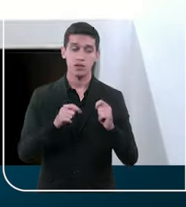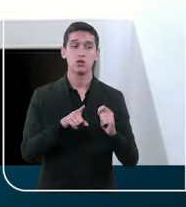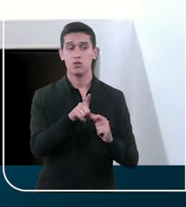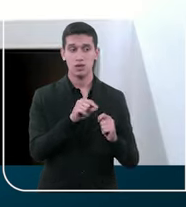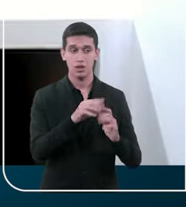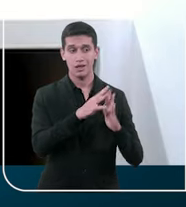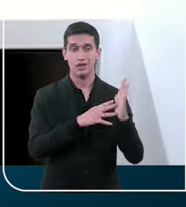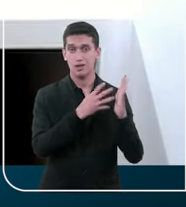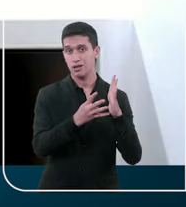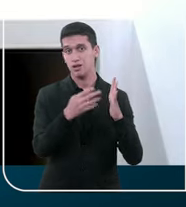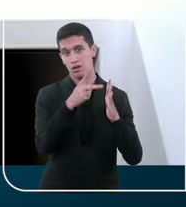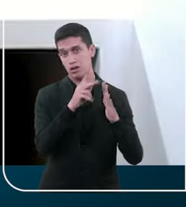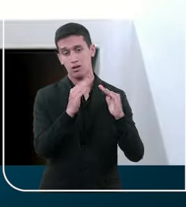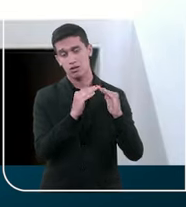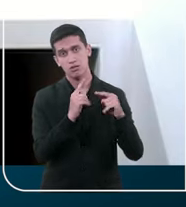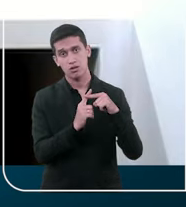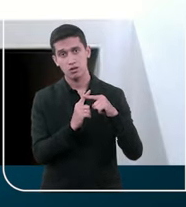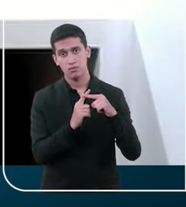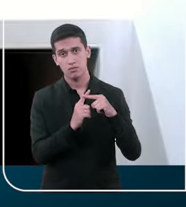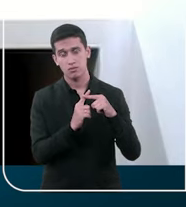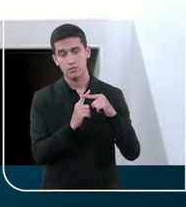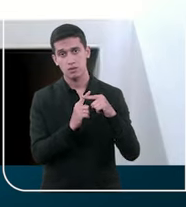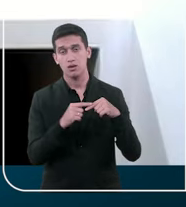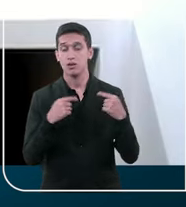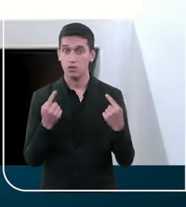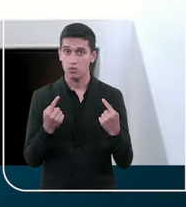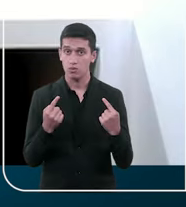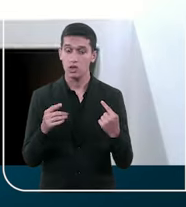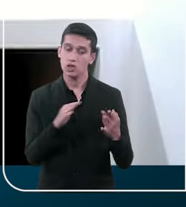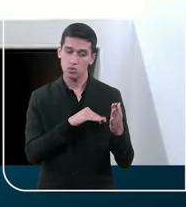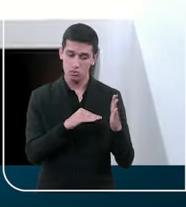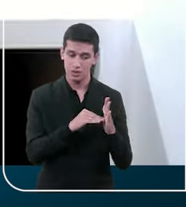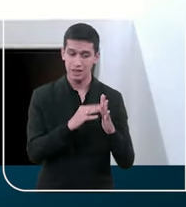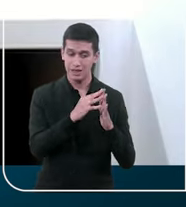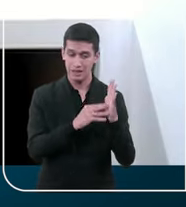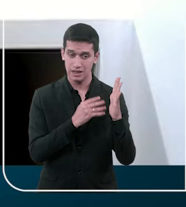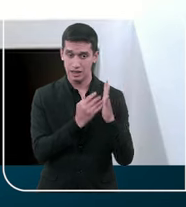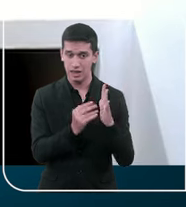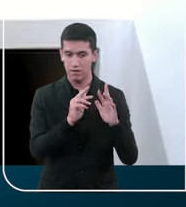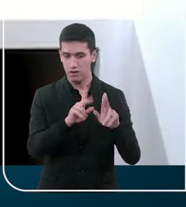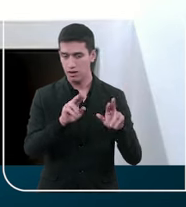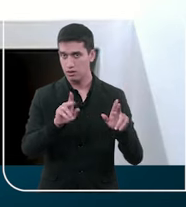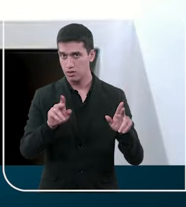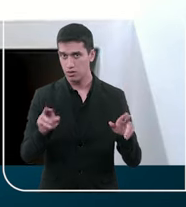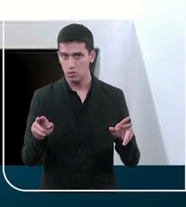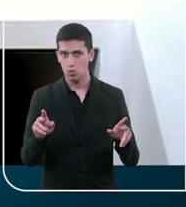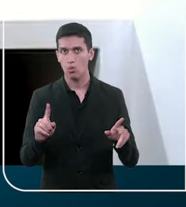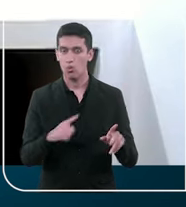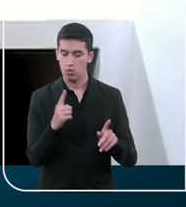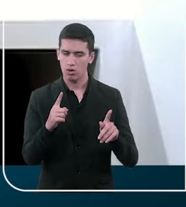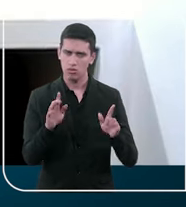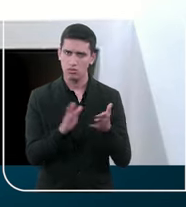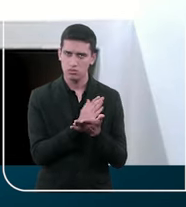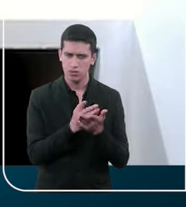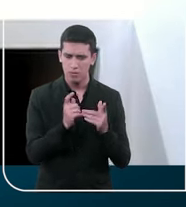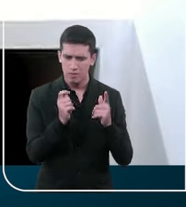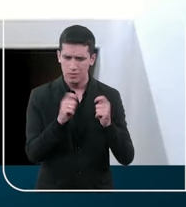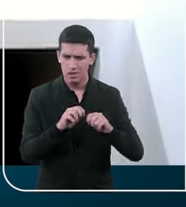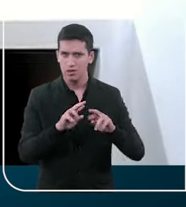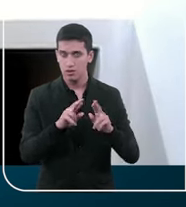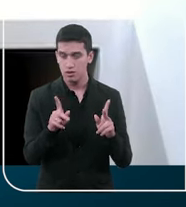pode escolher a lista da igreja, a lista da paróquia que ele frequenta. Então, desde que sejam listas diversificadas, ou ao menos